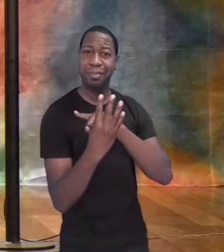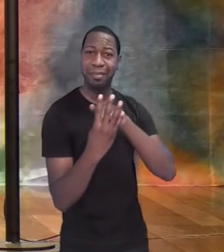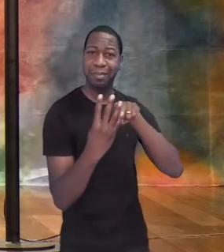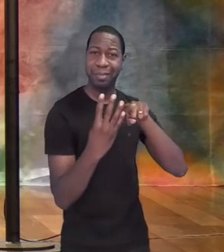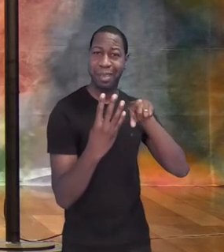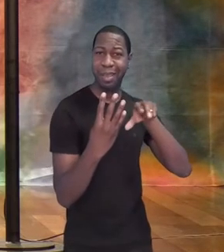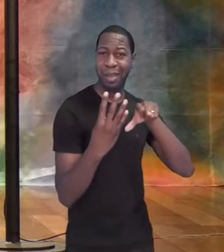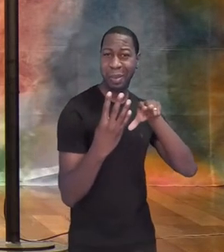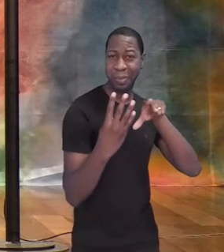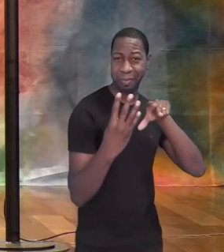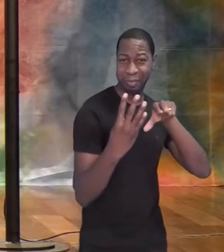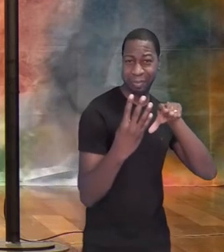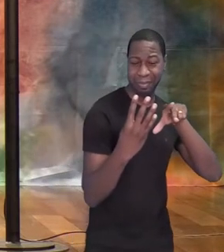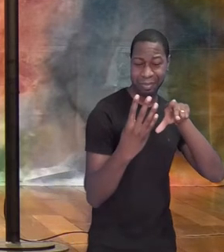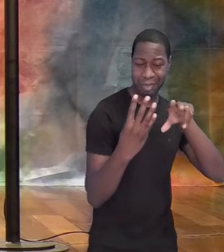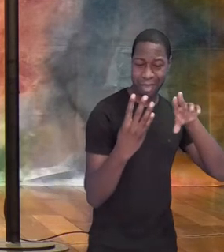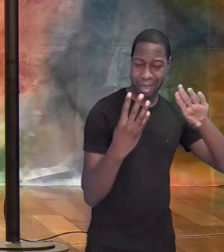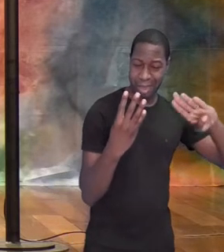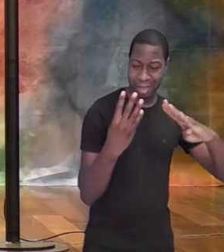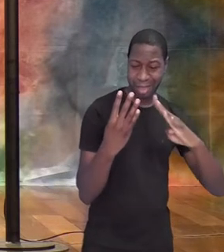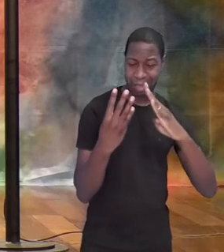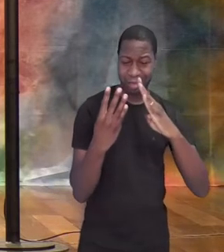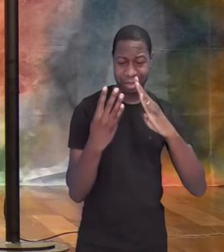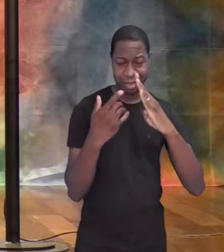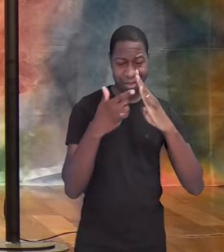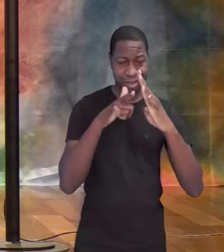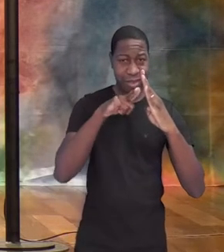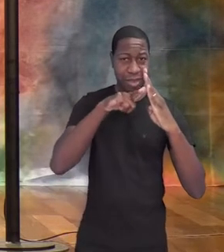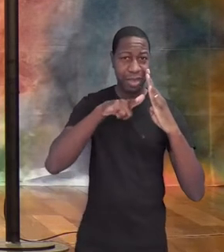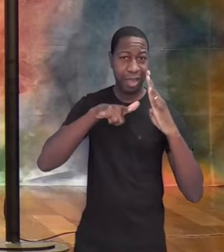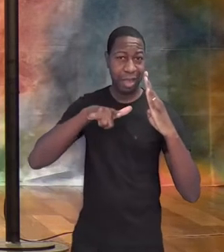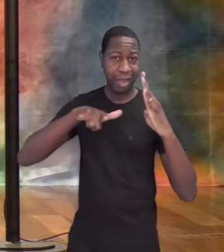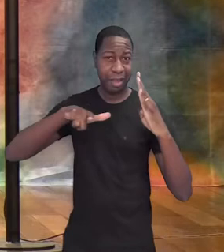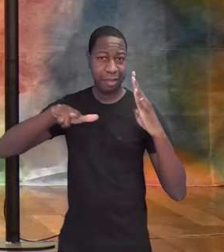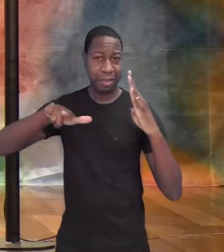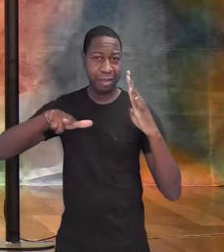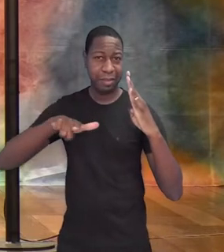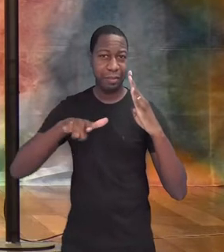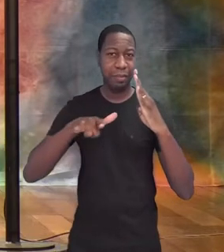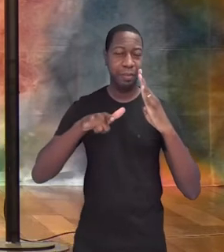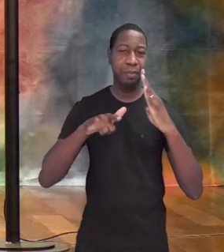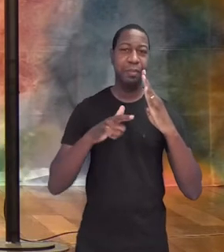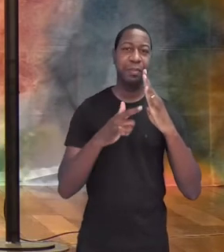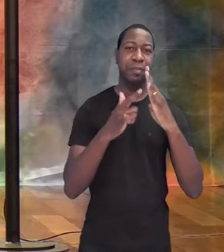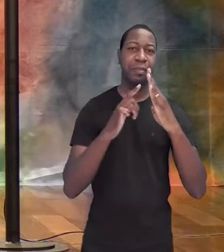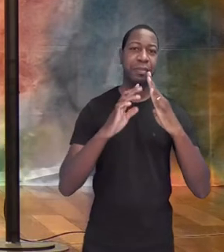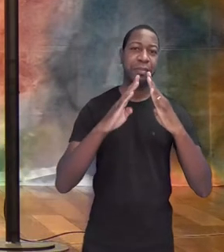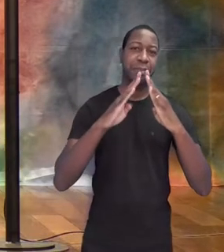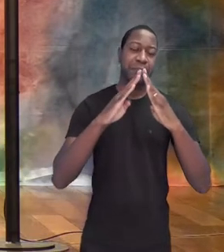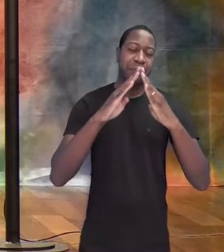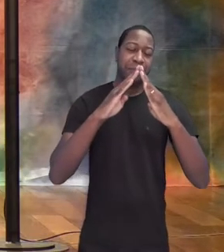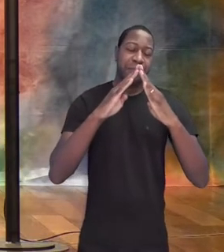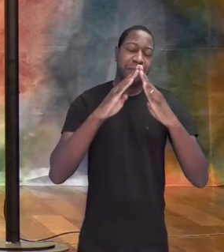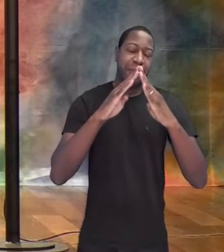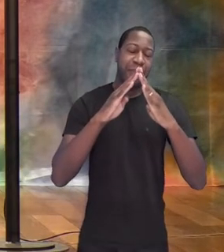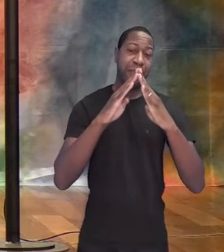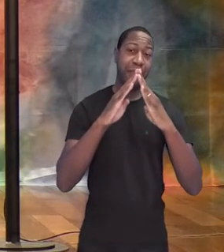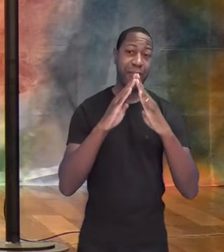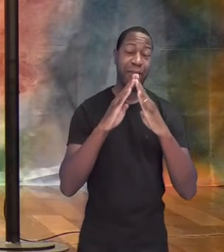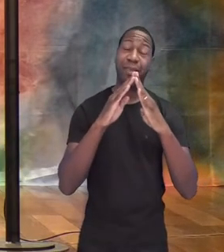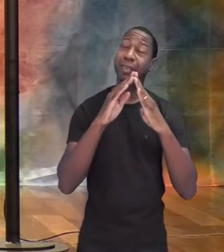quatro irmãos morando na casa vazia.